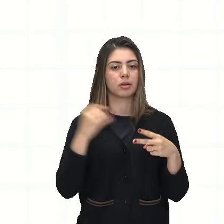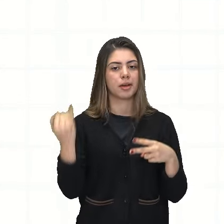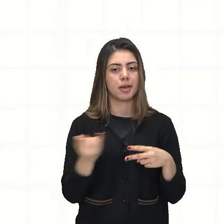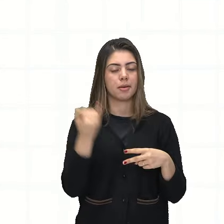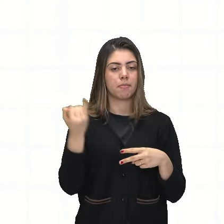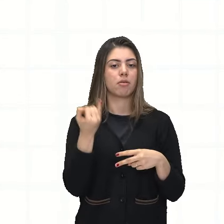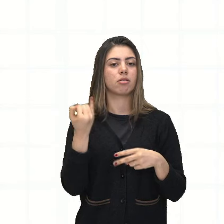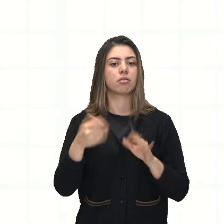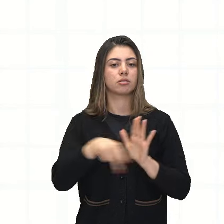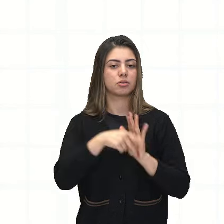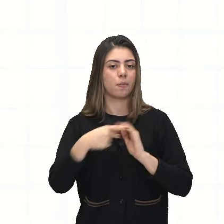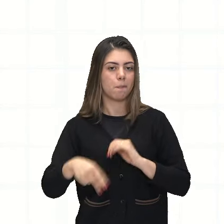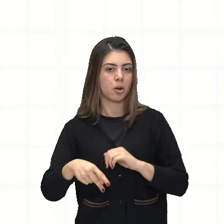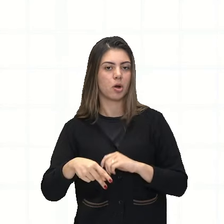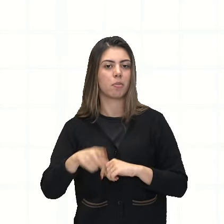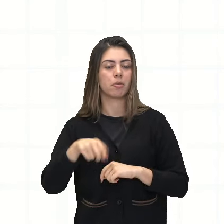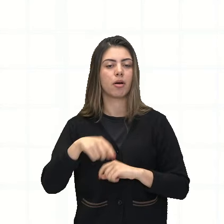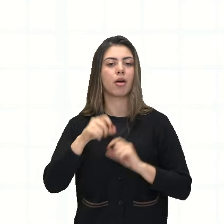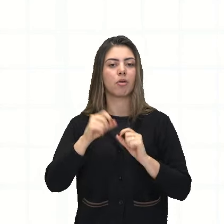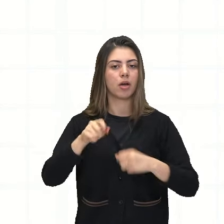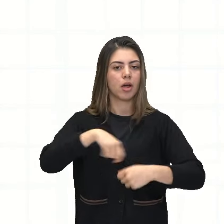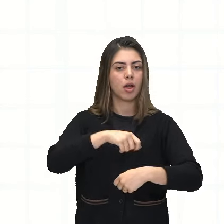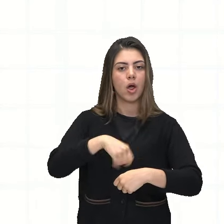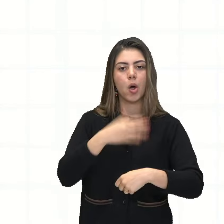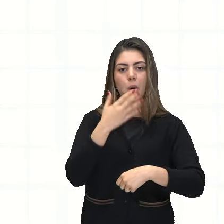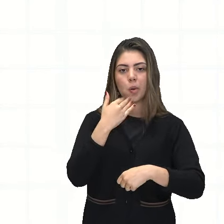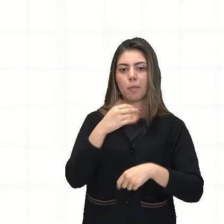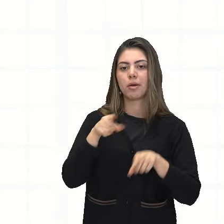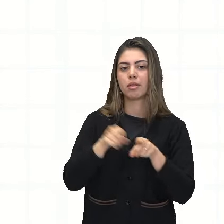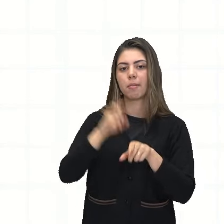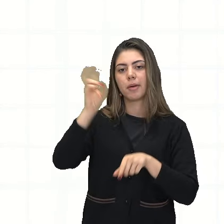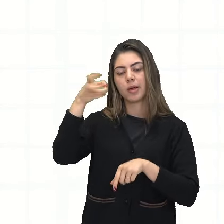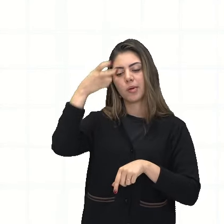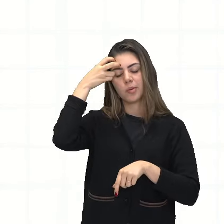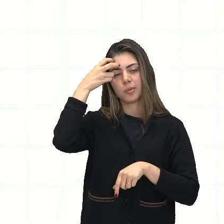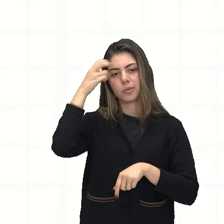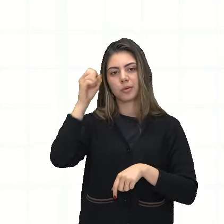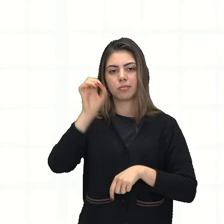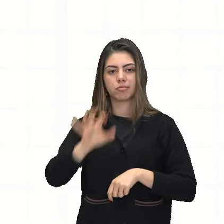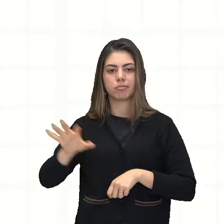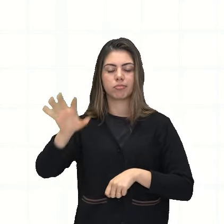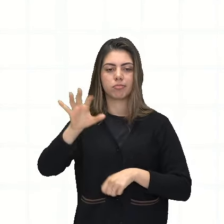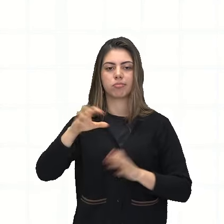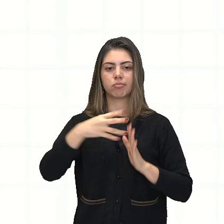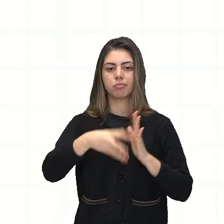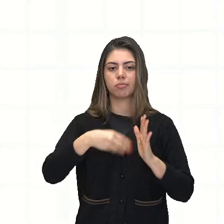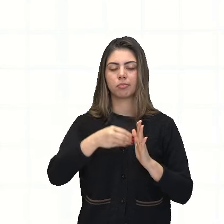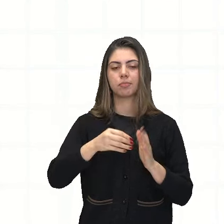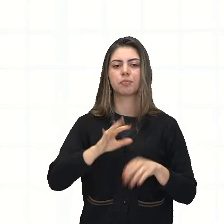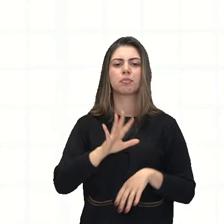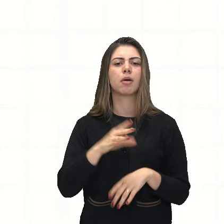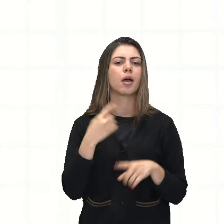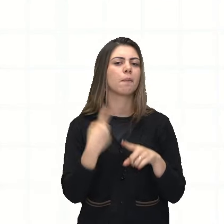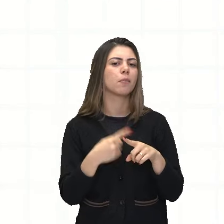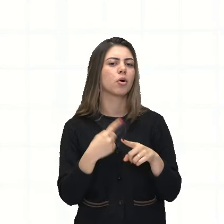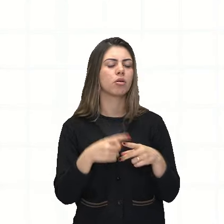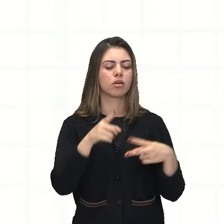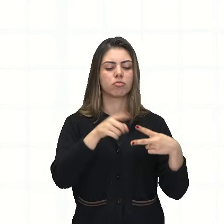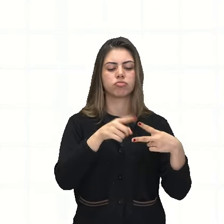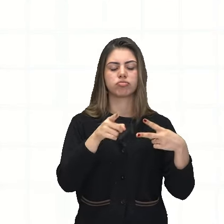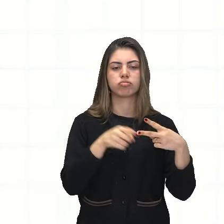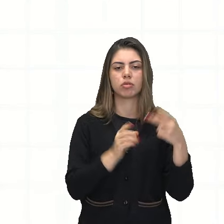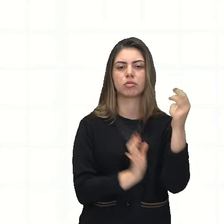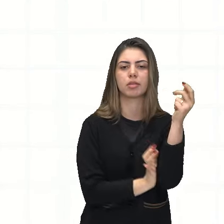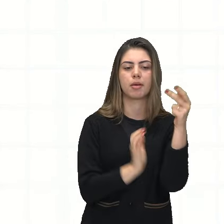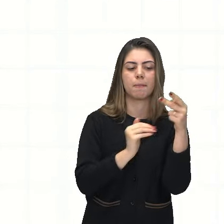e cultura da região amazônica. Essa é uma informação. Mas por que o tambaqui e o açaí são esses